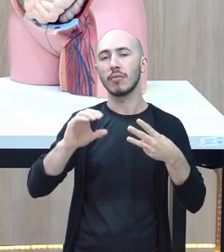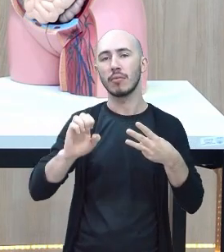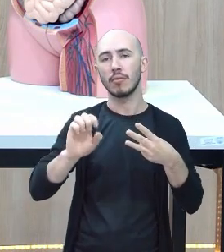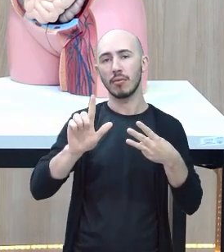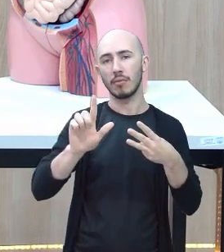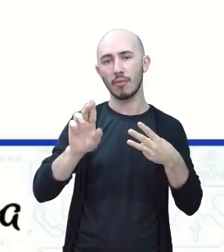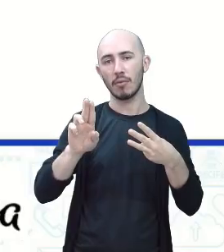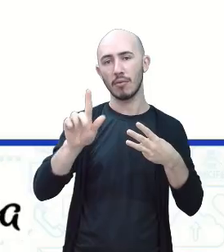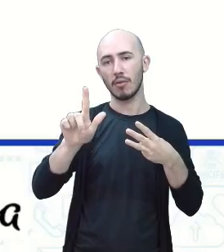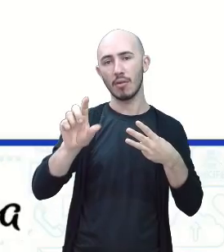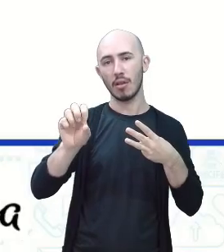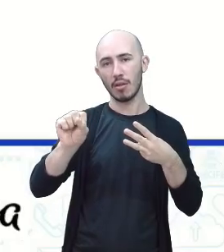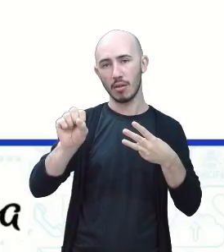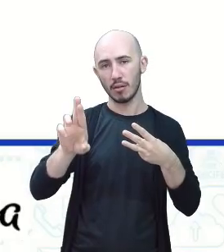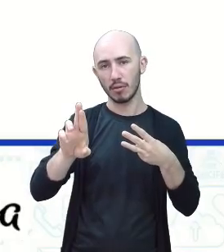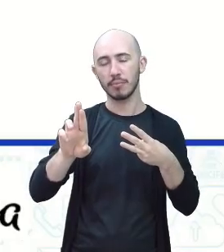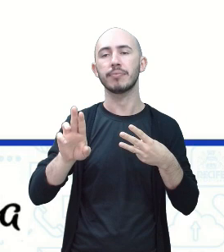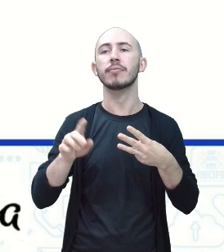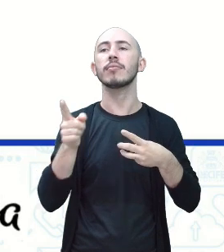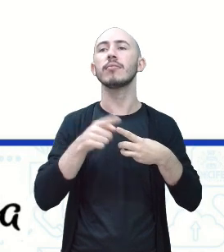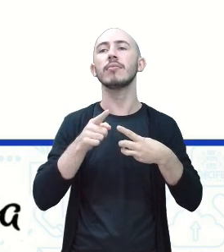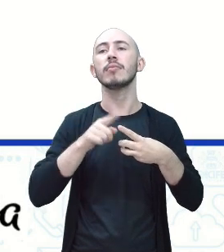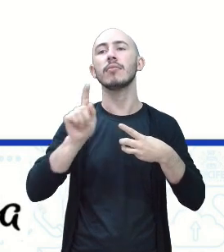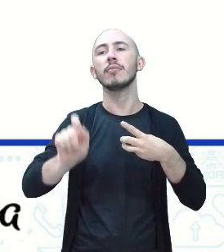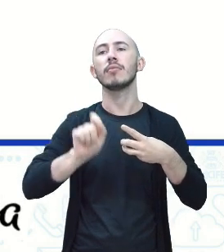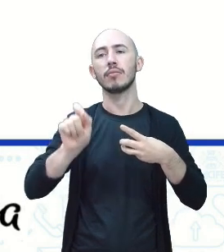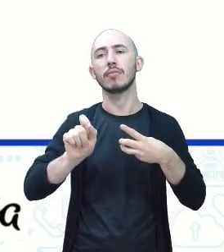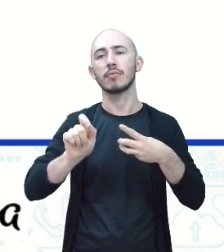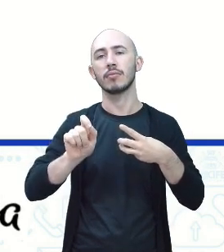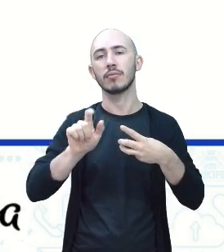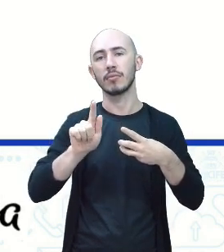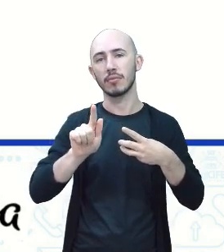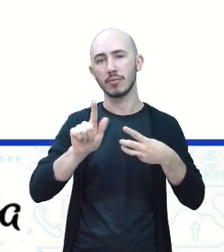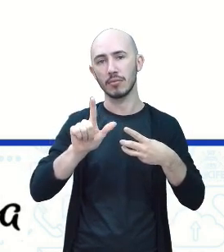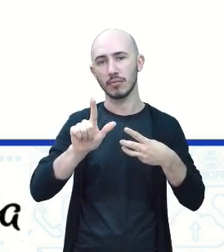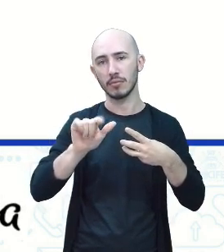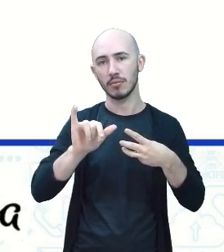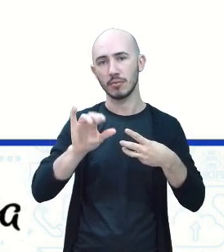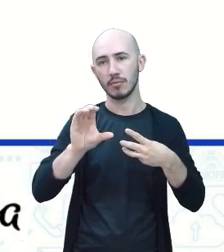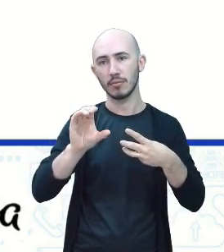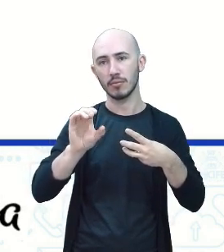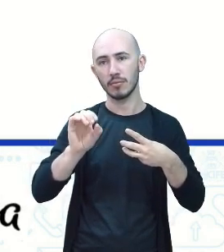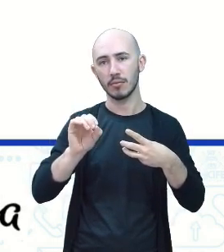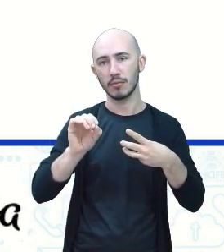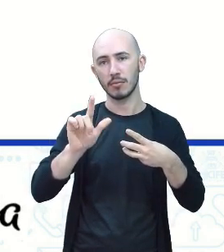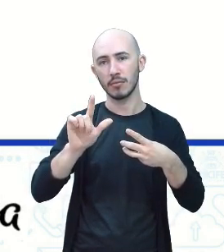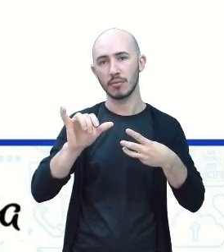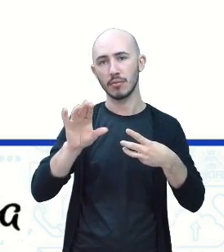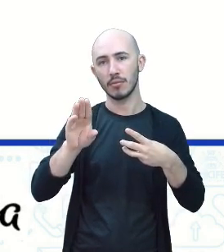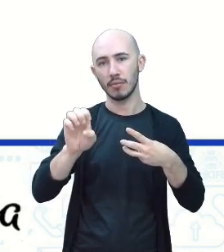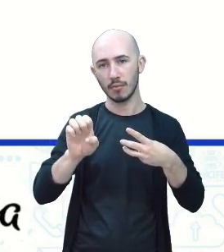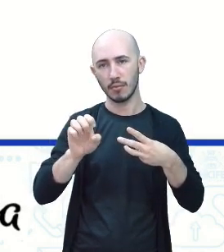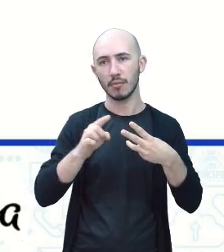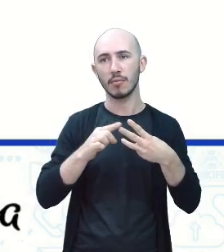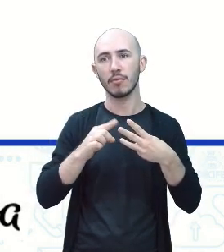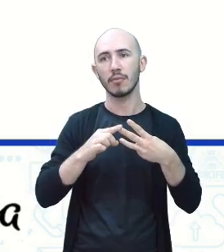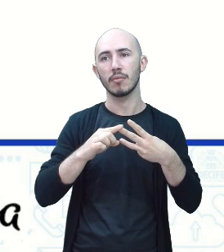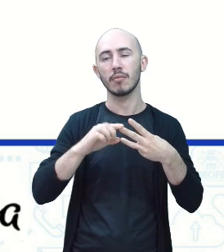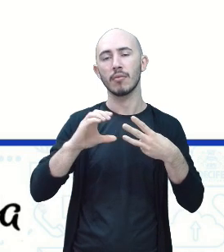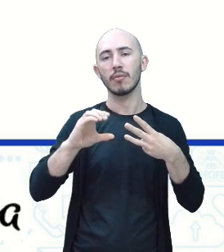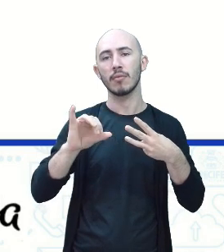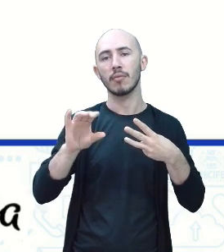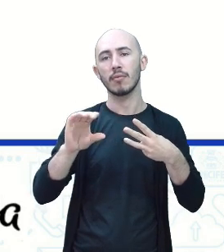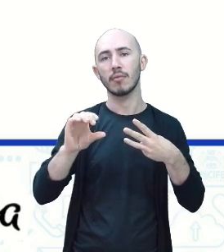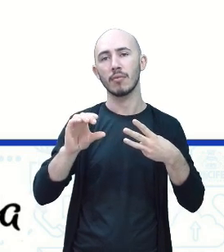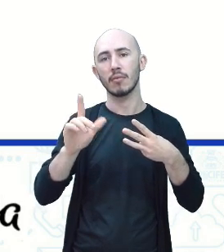Então, que etapa é essa? A primeira, a glicólise. A segunda, ciclo de Krebs